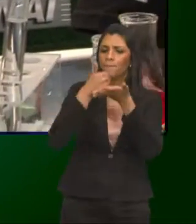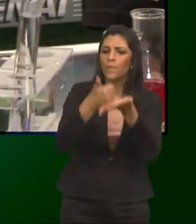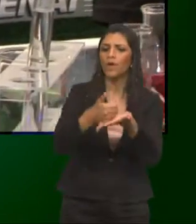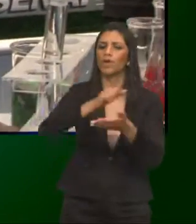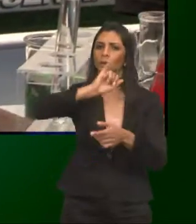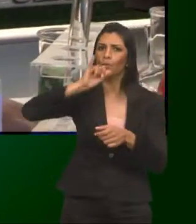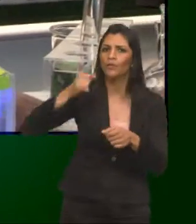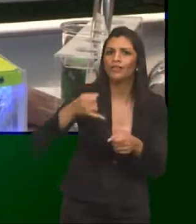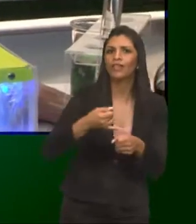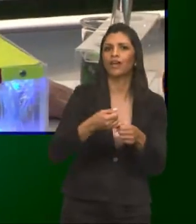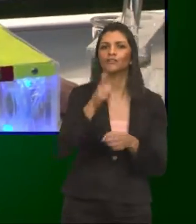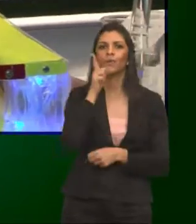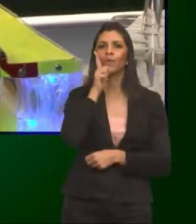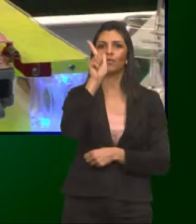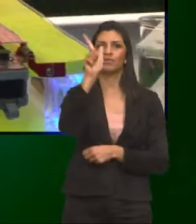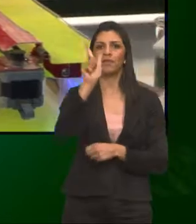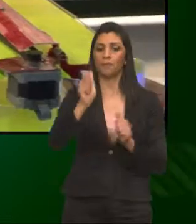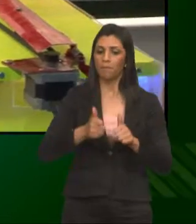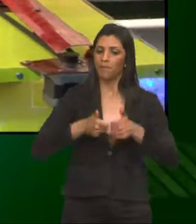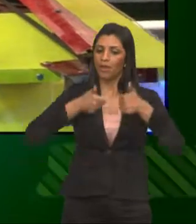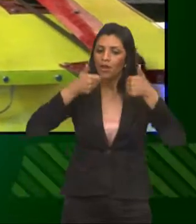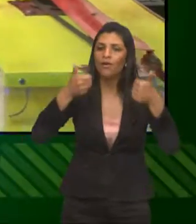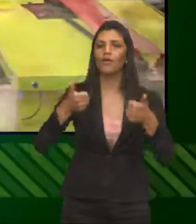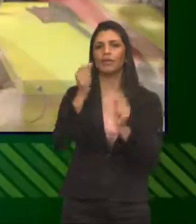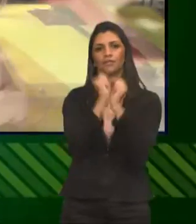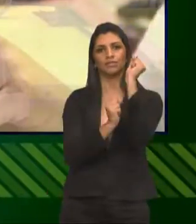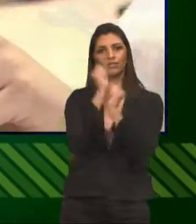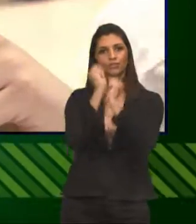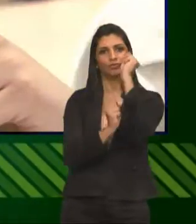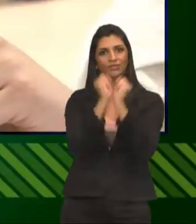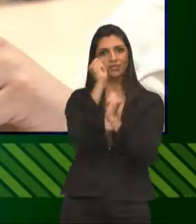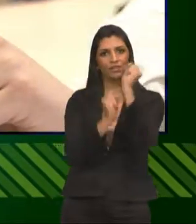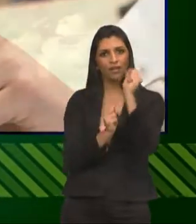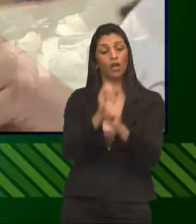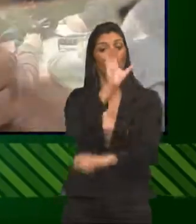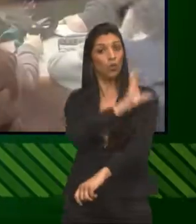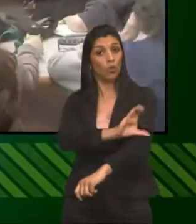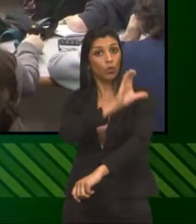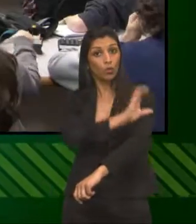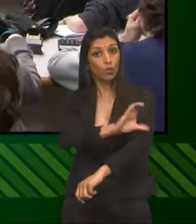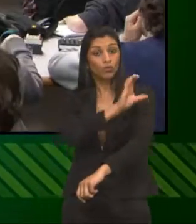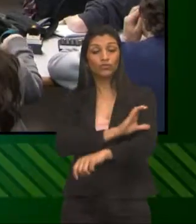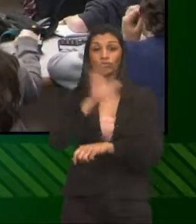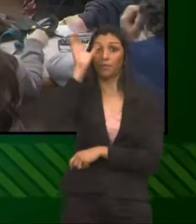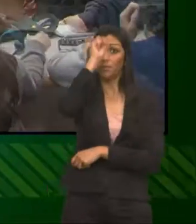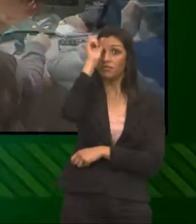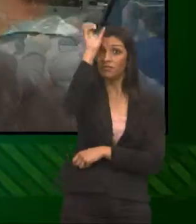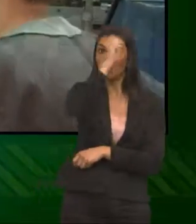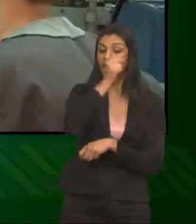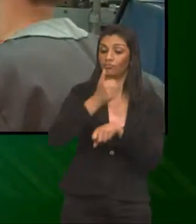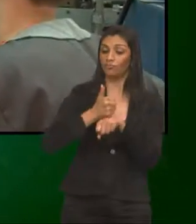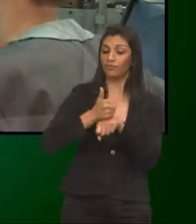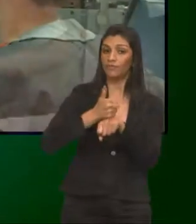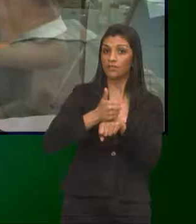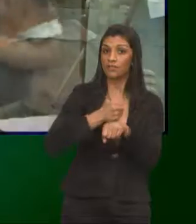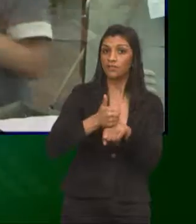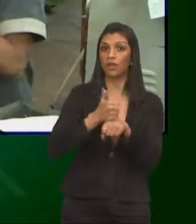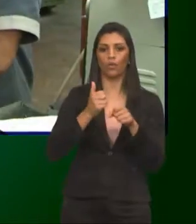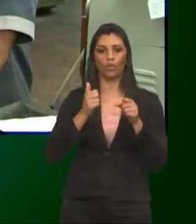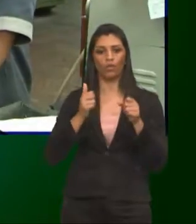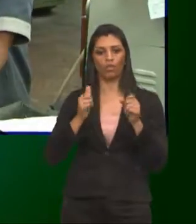de oportunidades para garantir o aprimoramento da indústria. Os cursos de aprendizagem,